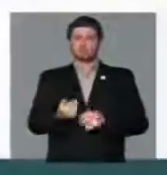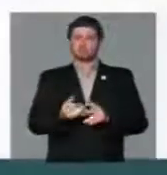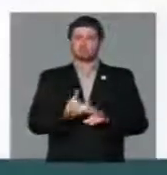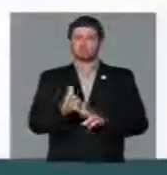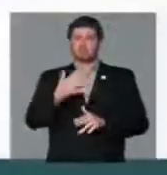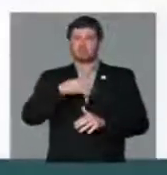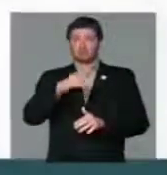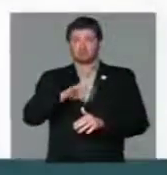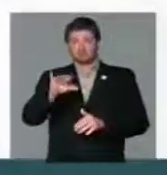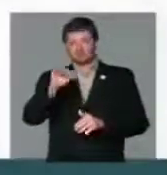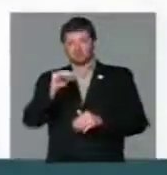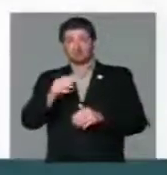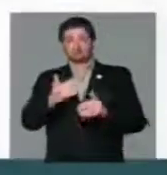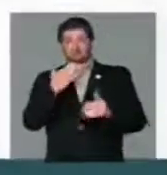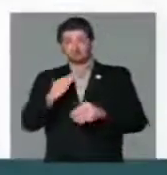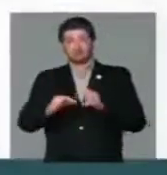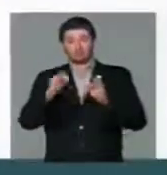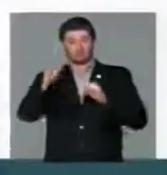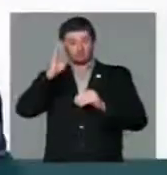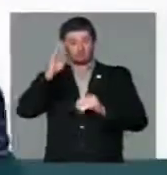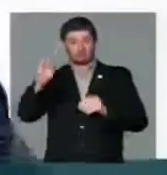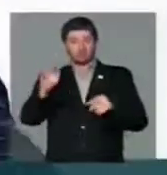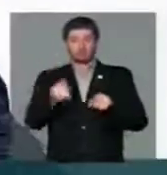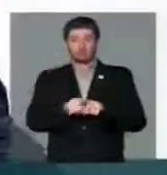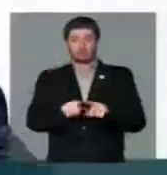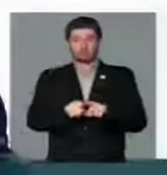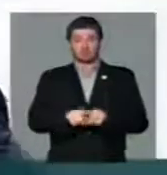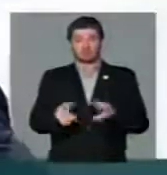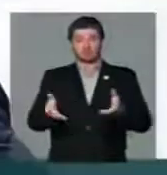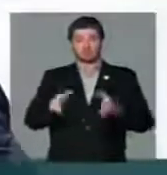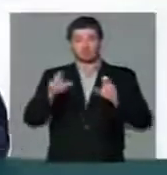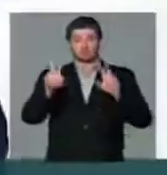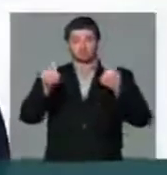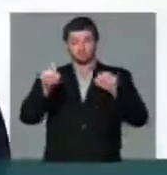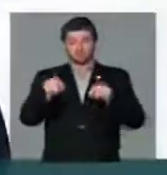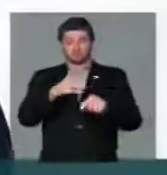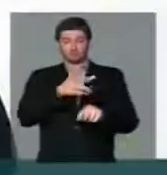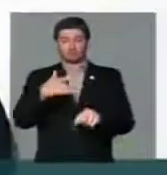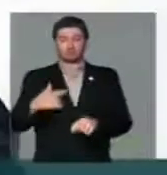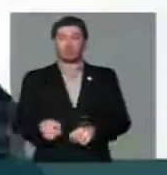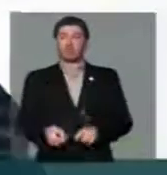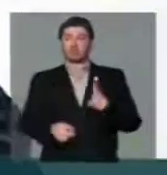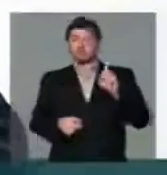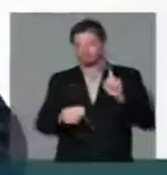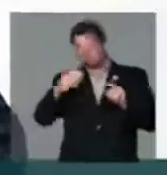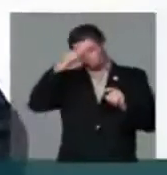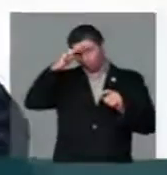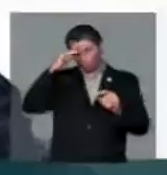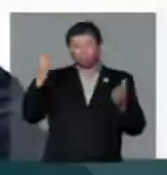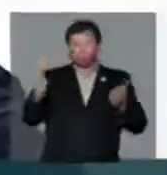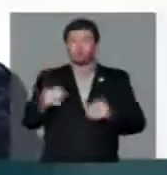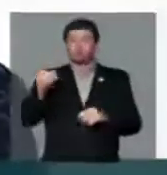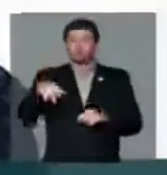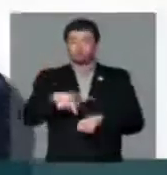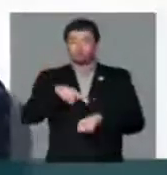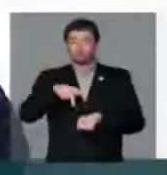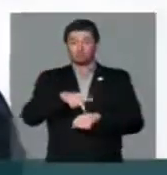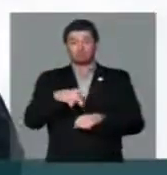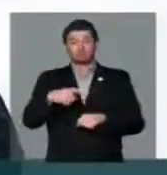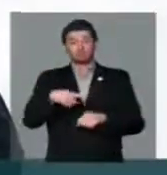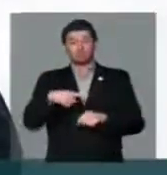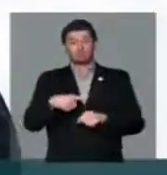da ciência e tecnologia, particularmente neste tema da saúde. Aliás, Cuba é hoje um país que